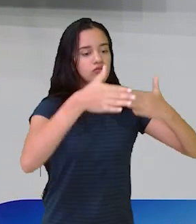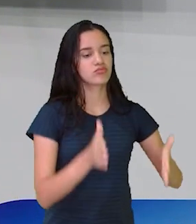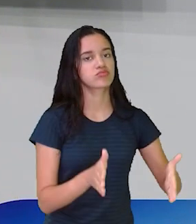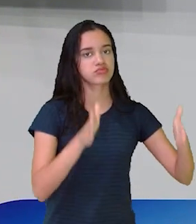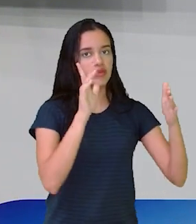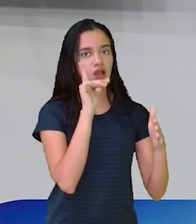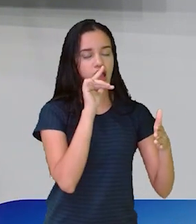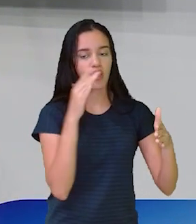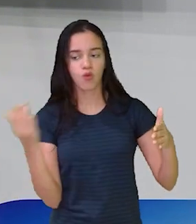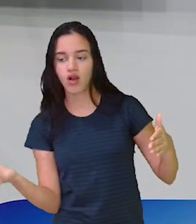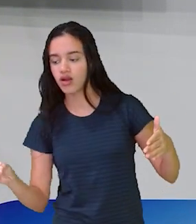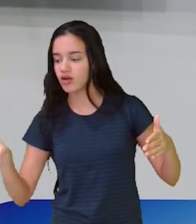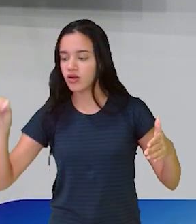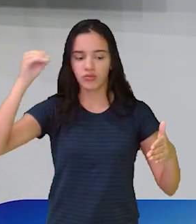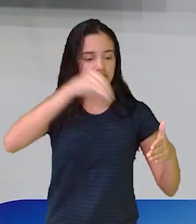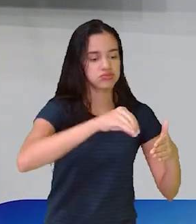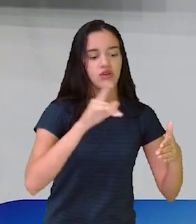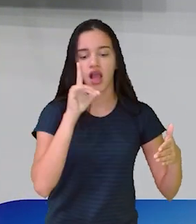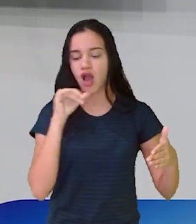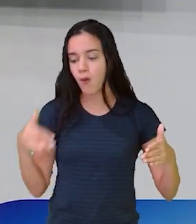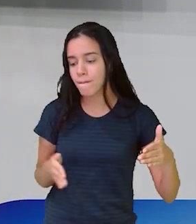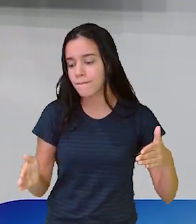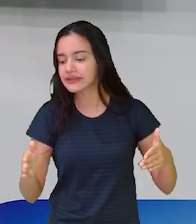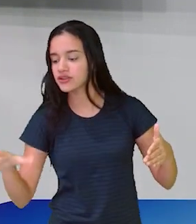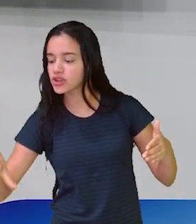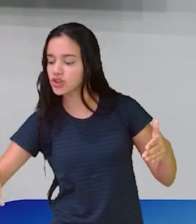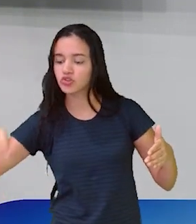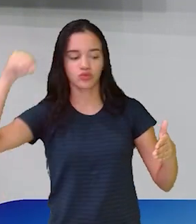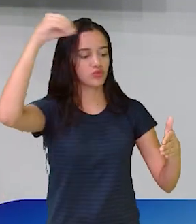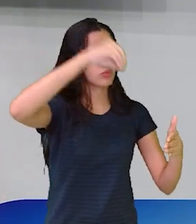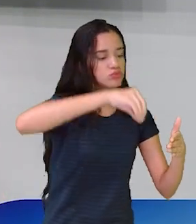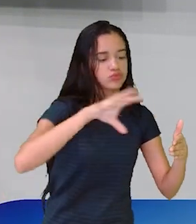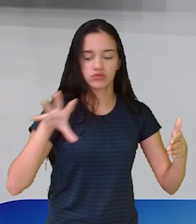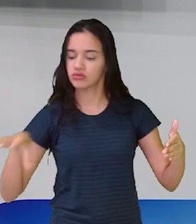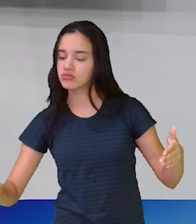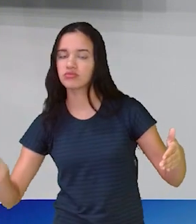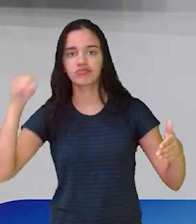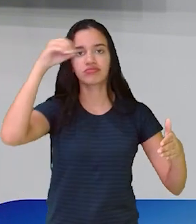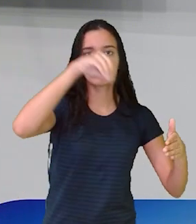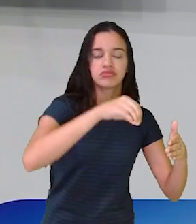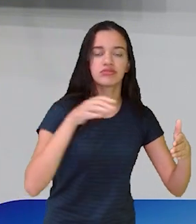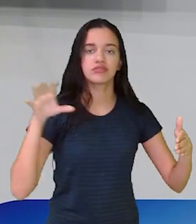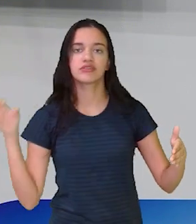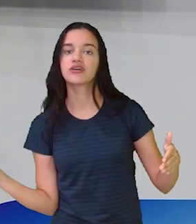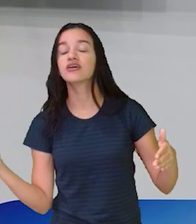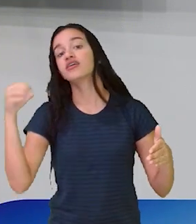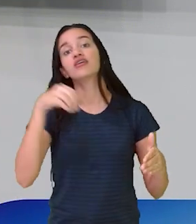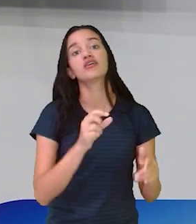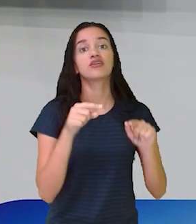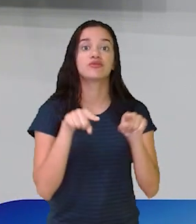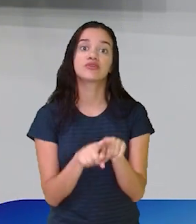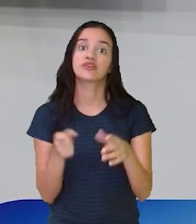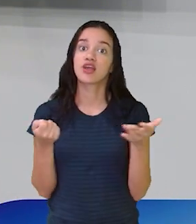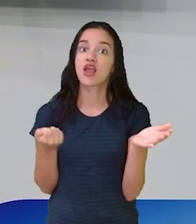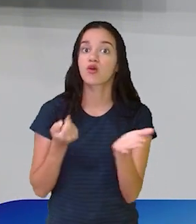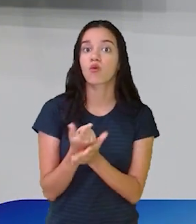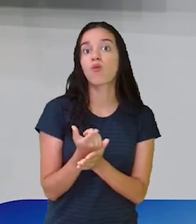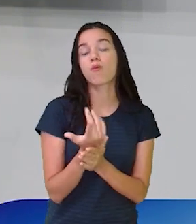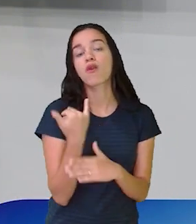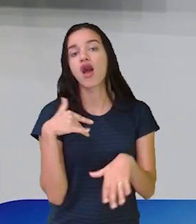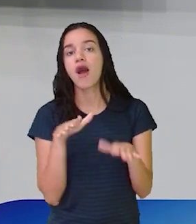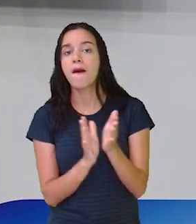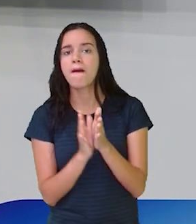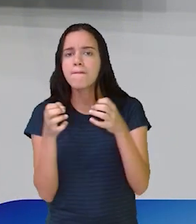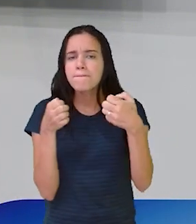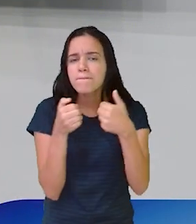teve peixinho, aqueles peixinhos que você compra lá no Parque de Exposições do Cordeiro, ali perto da Ponte da Boa Vista?